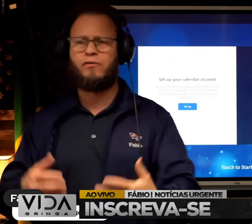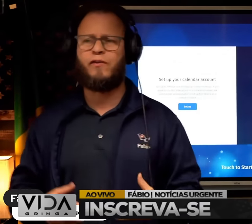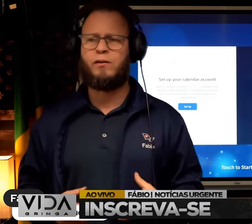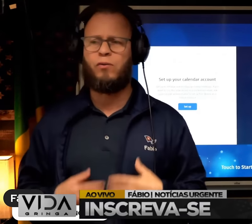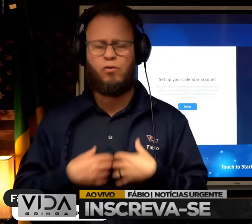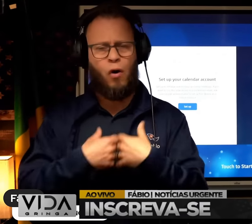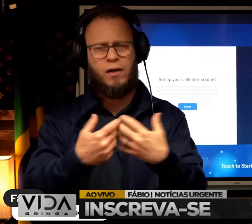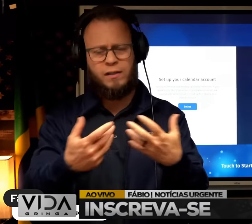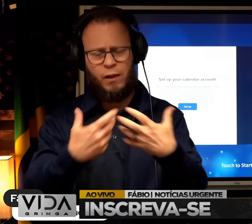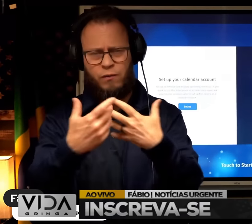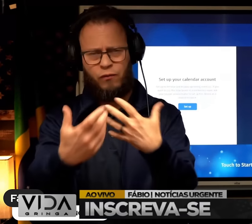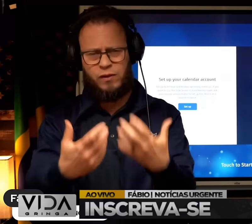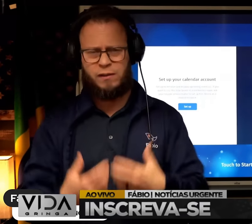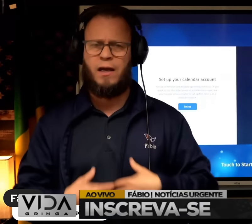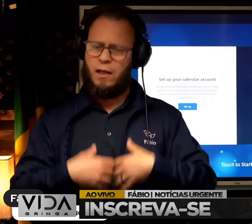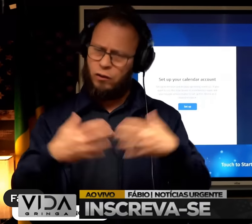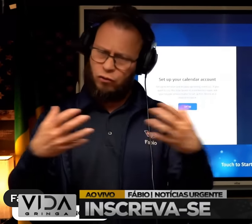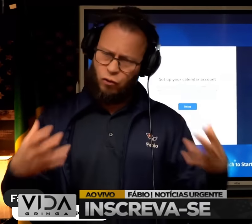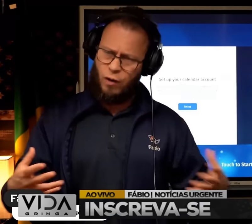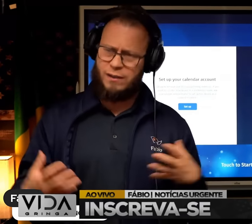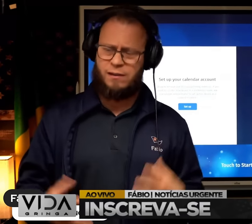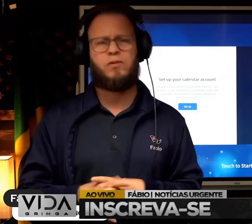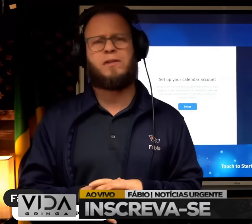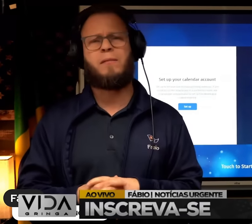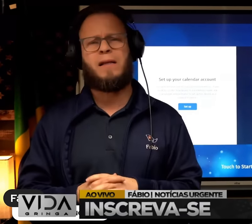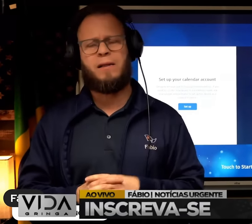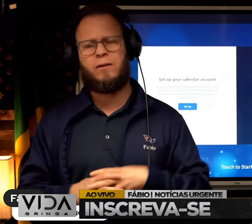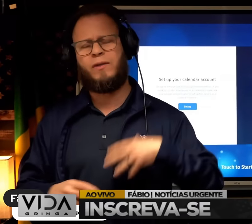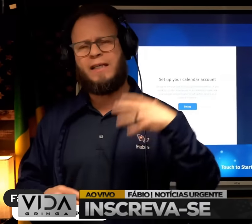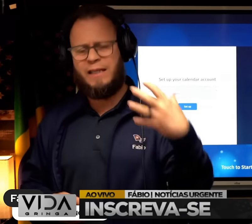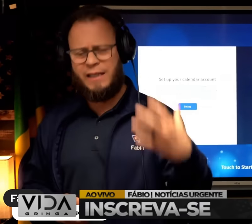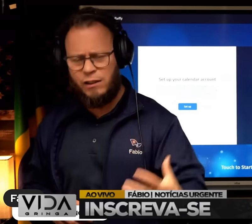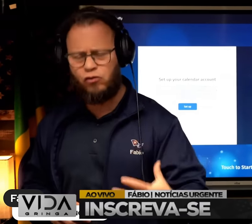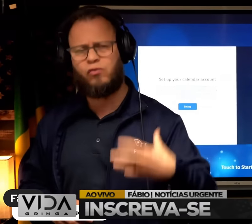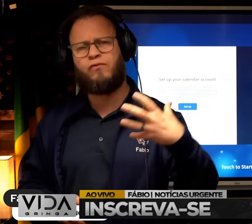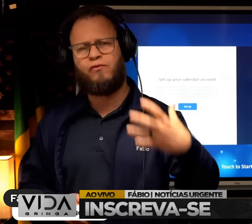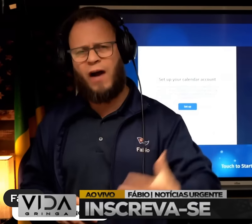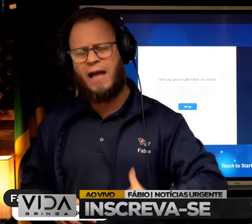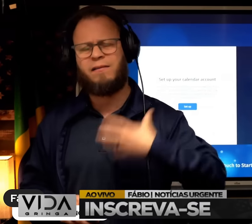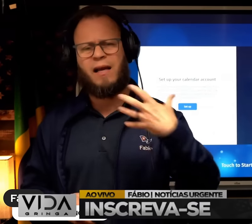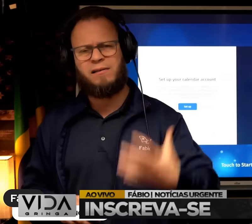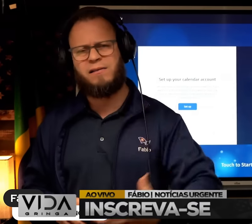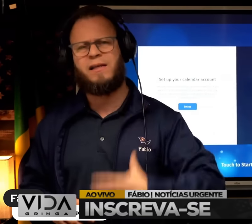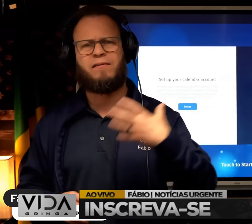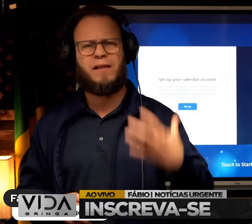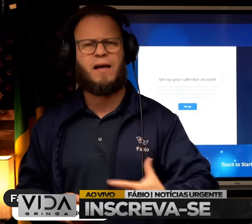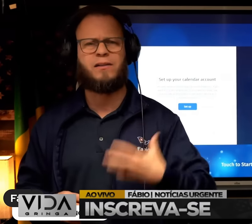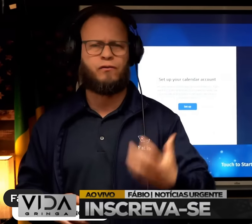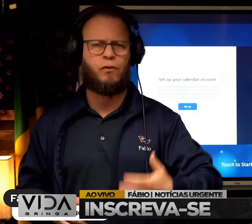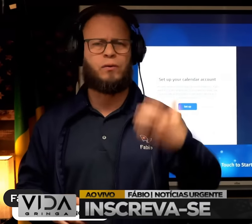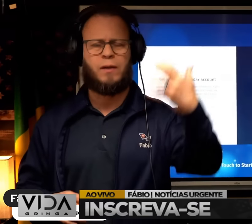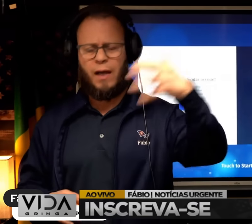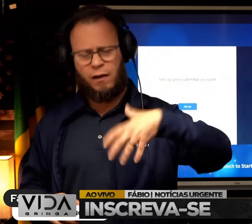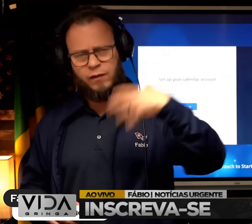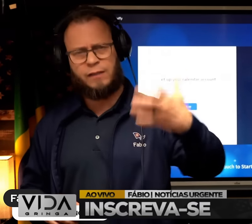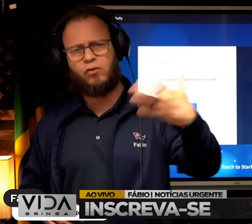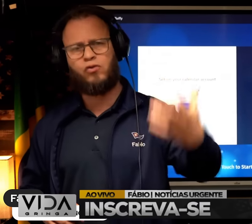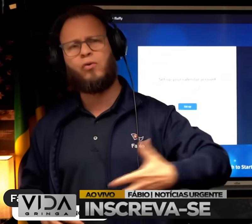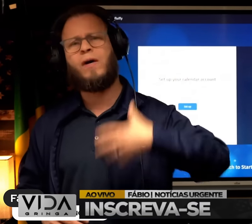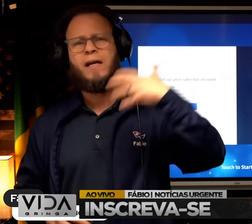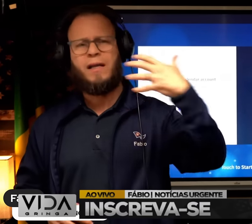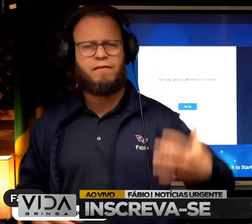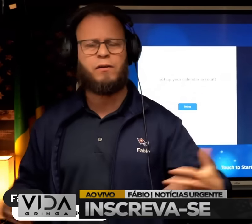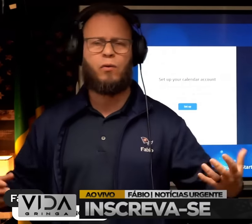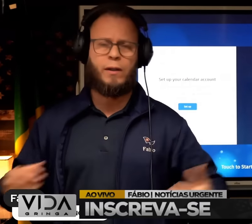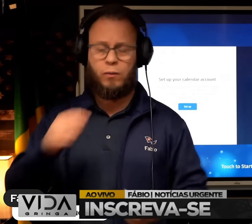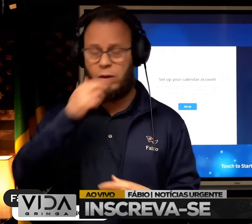sendo feito. Nós, eu e você, nós estamos trabalhando e isso vai trazer a virada de volta, a virada de jogo